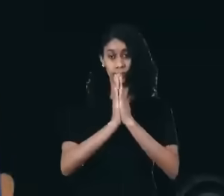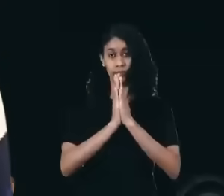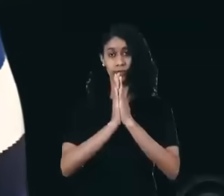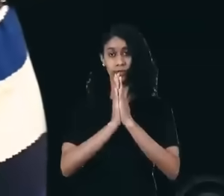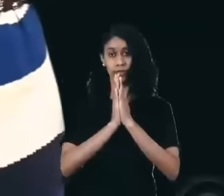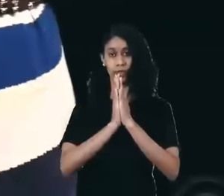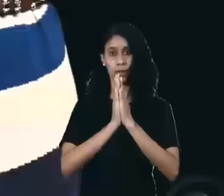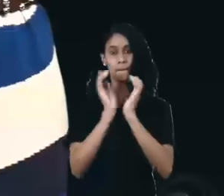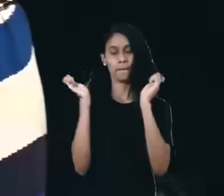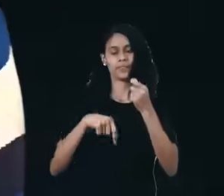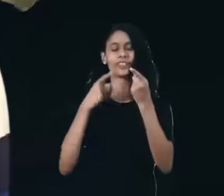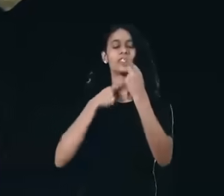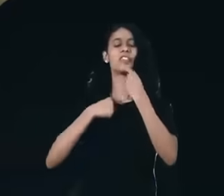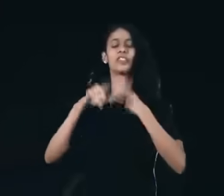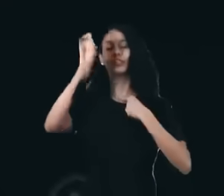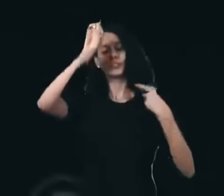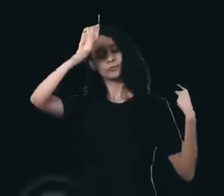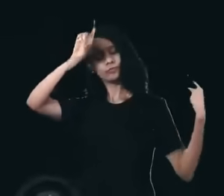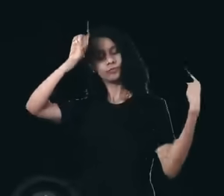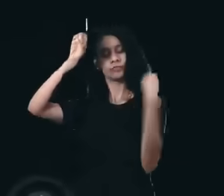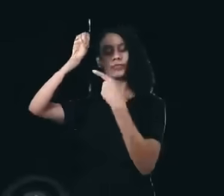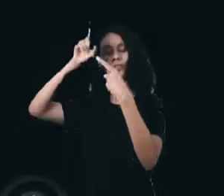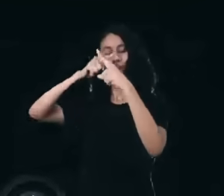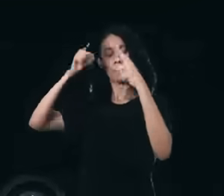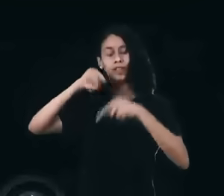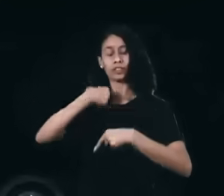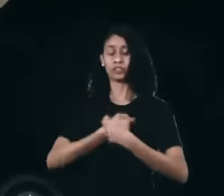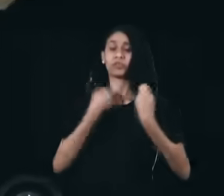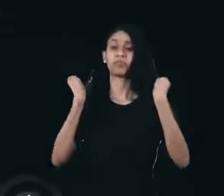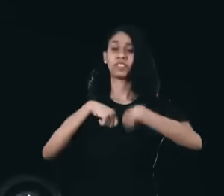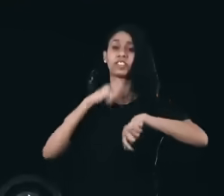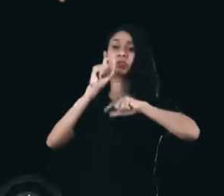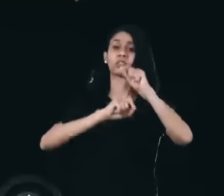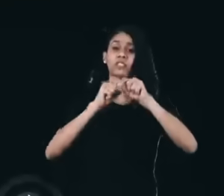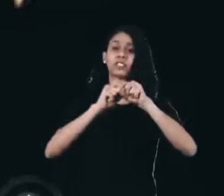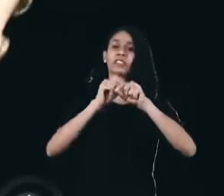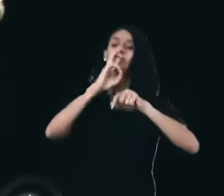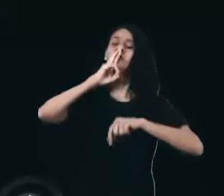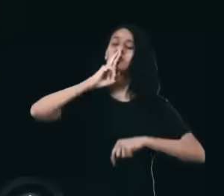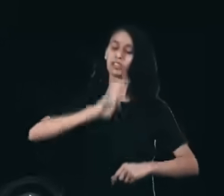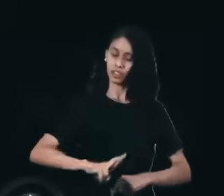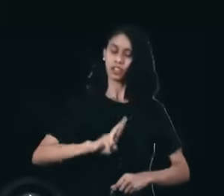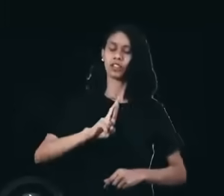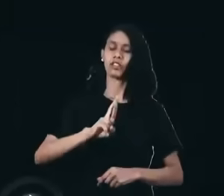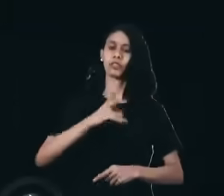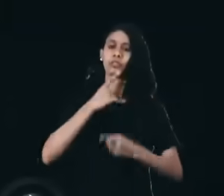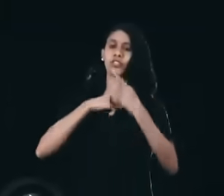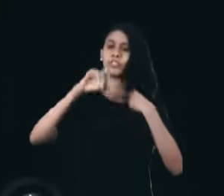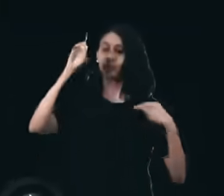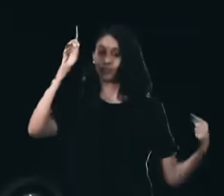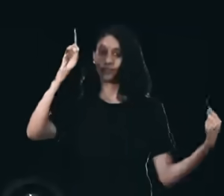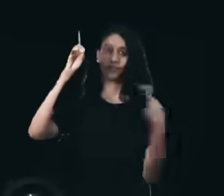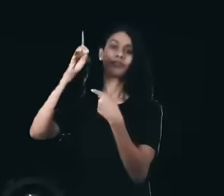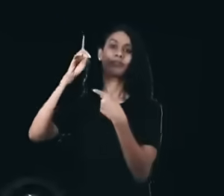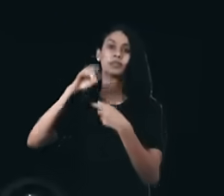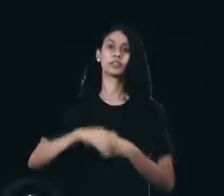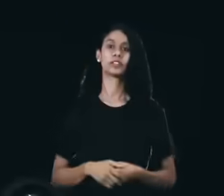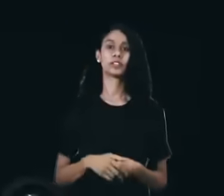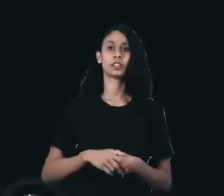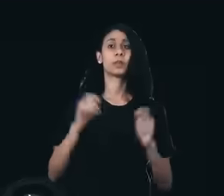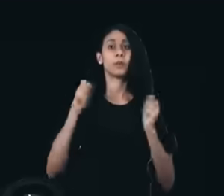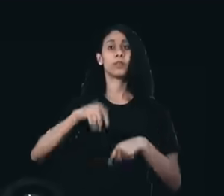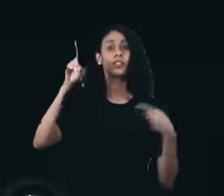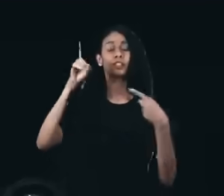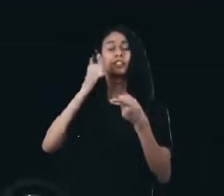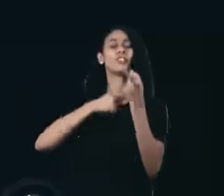pode ser o desejo de Deus, mas nós precisamos ser a resposta ao desejo de Deus. Deus pode ter um